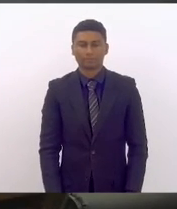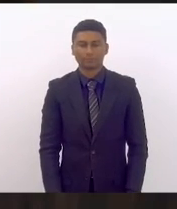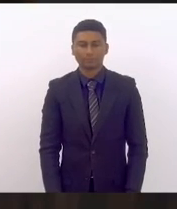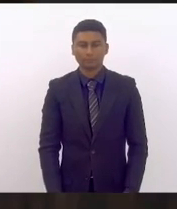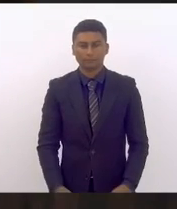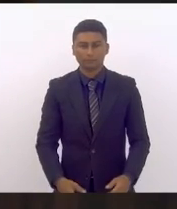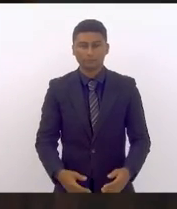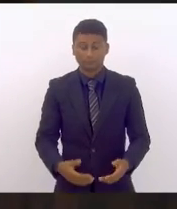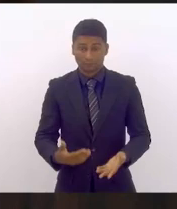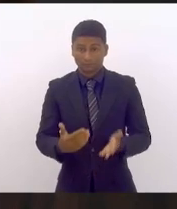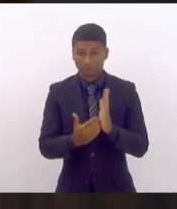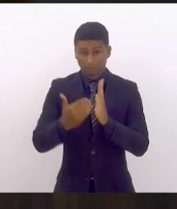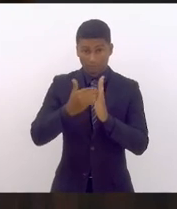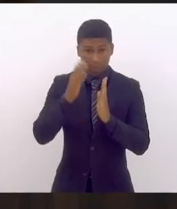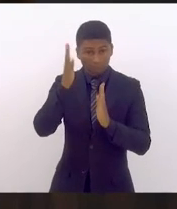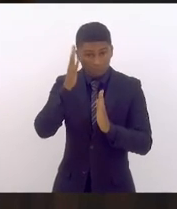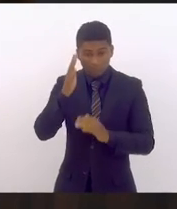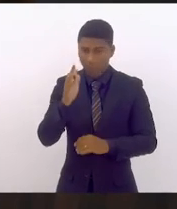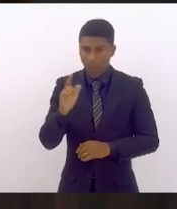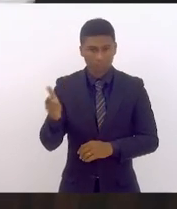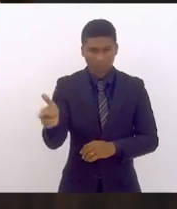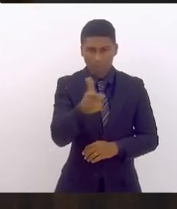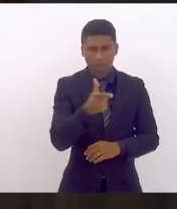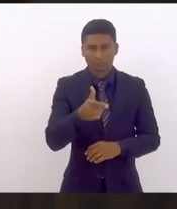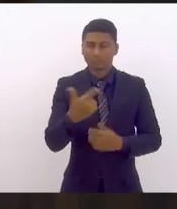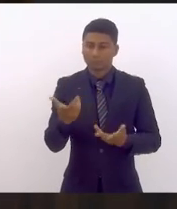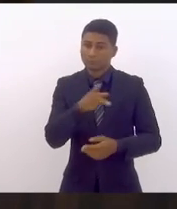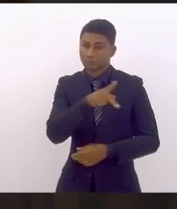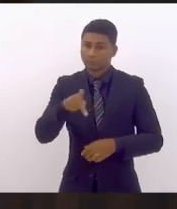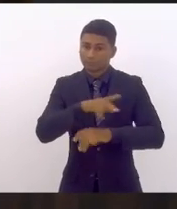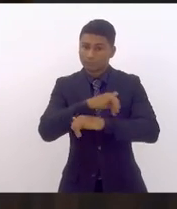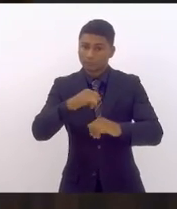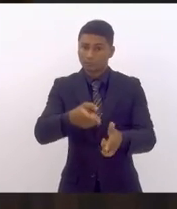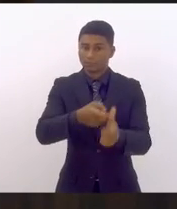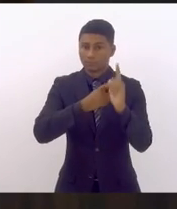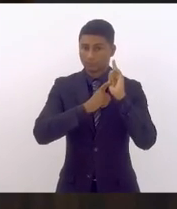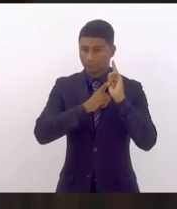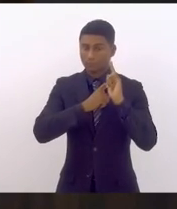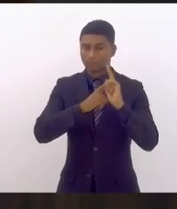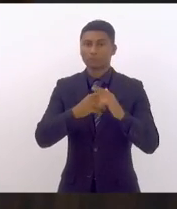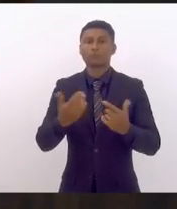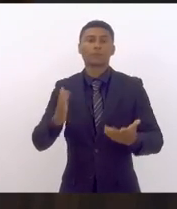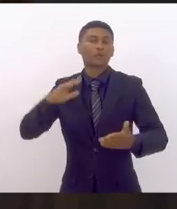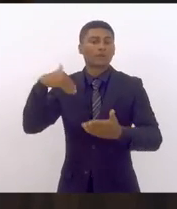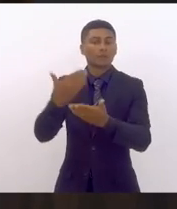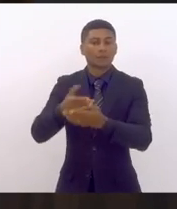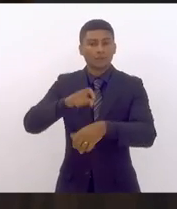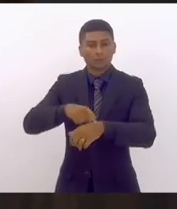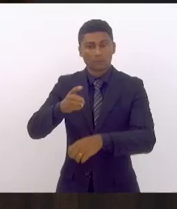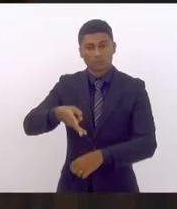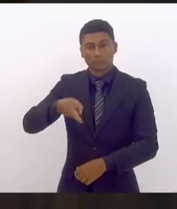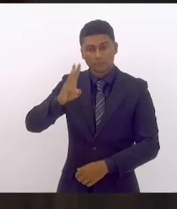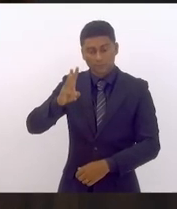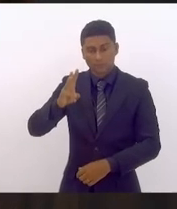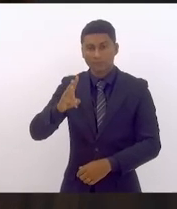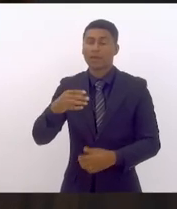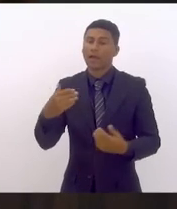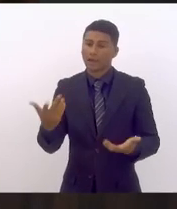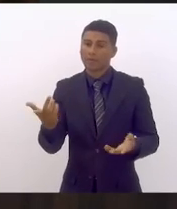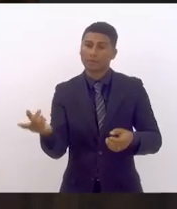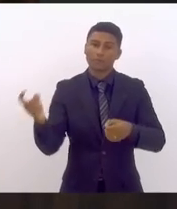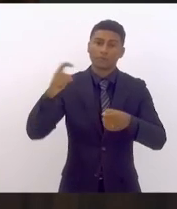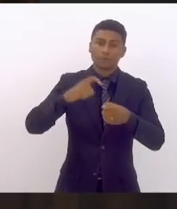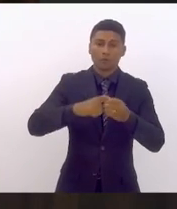não havendo mais oradores escritos a presidência suspende as sessões a sessão até às 15 horas quando